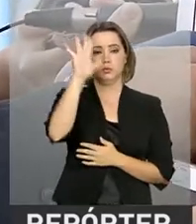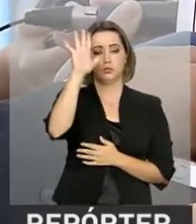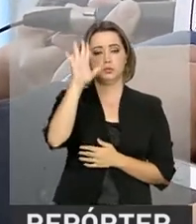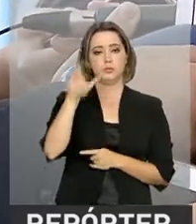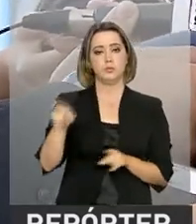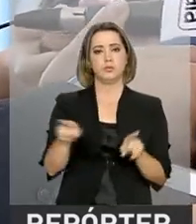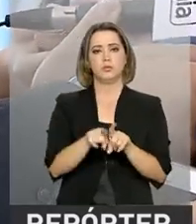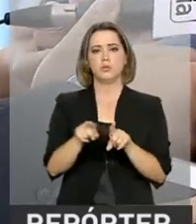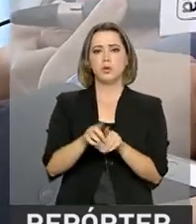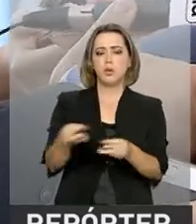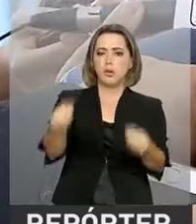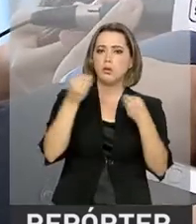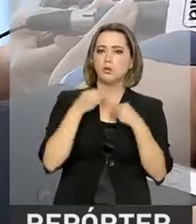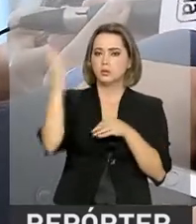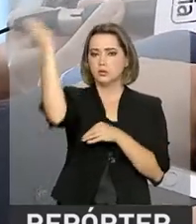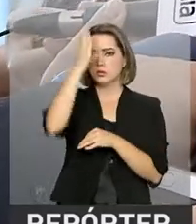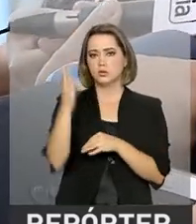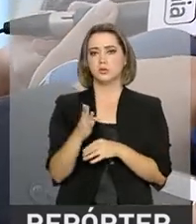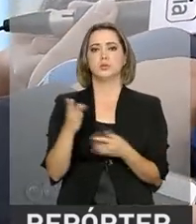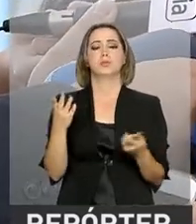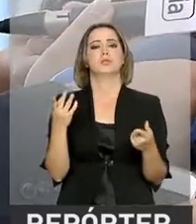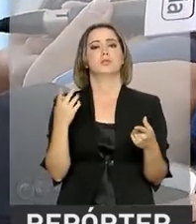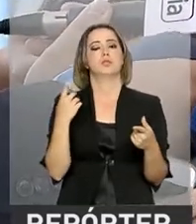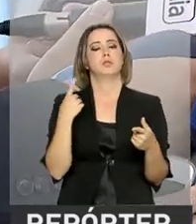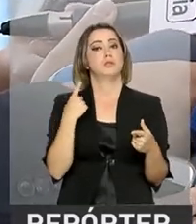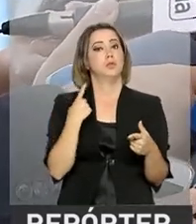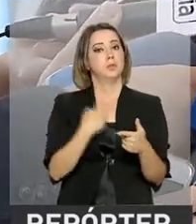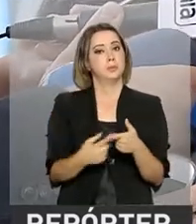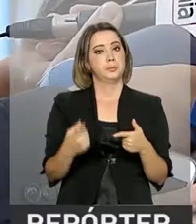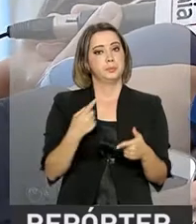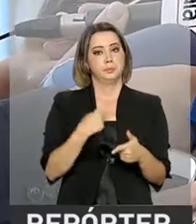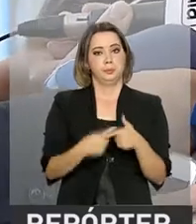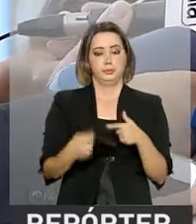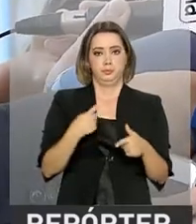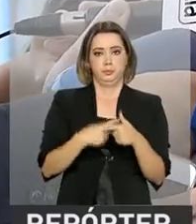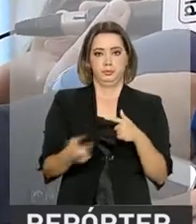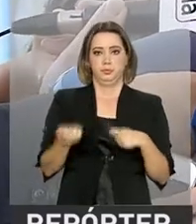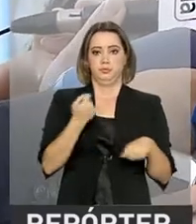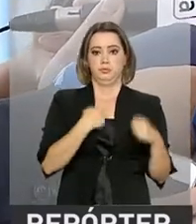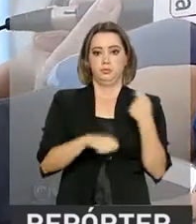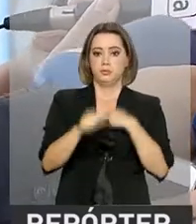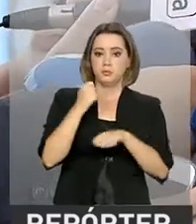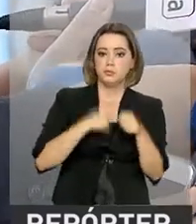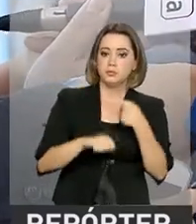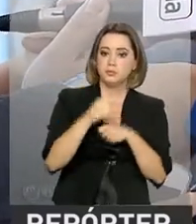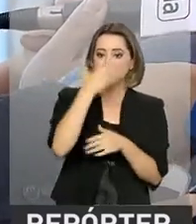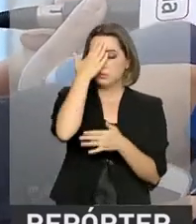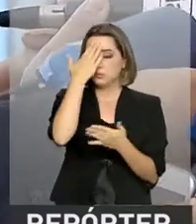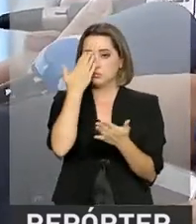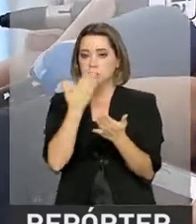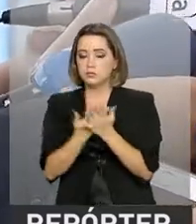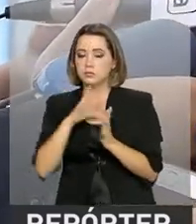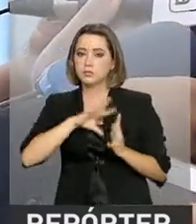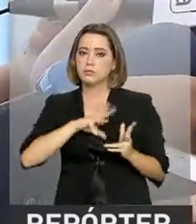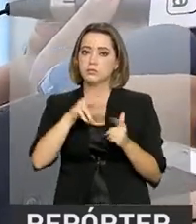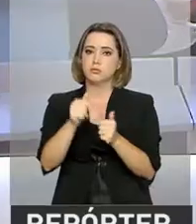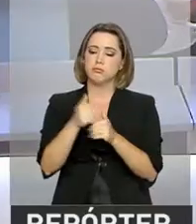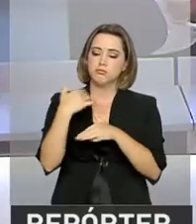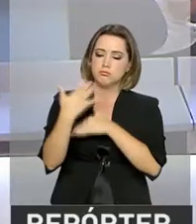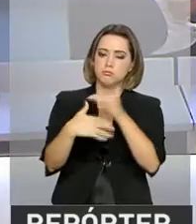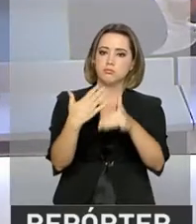aumentou a inflação, que trouxe o Brasil para uma condição de insustentabilidade em relação à sua credibilidade internacional e por aí